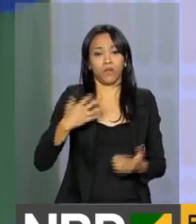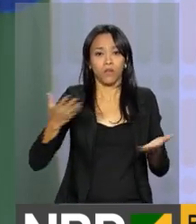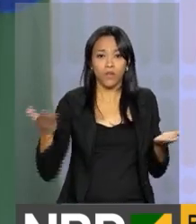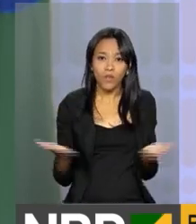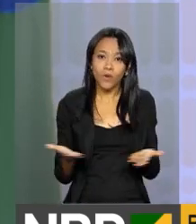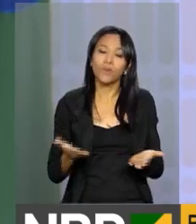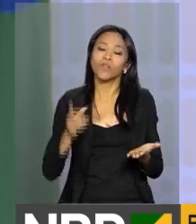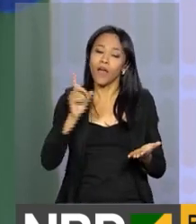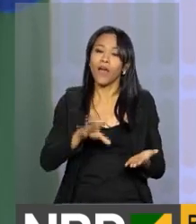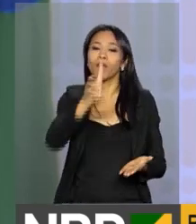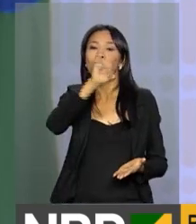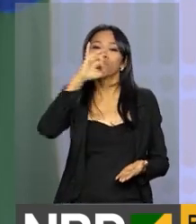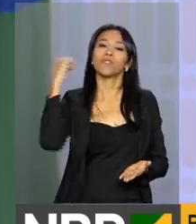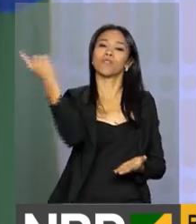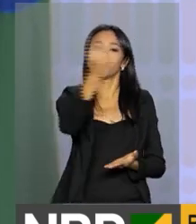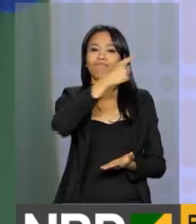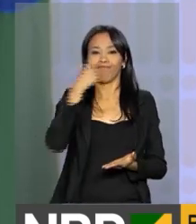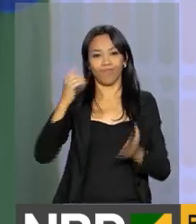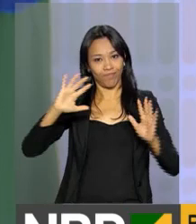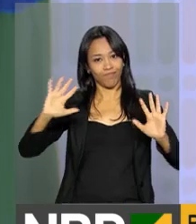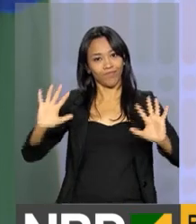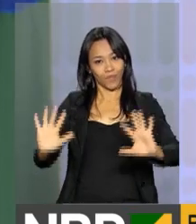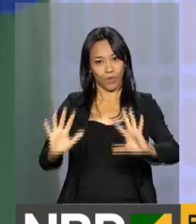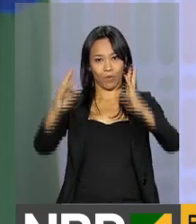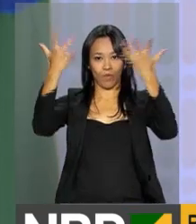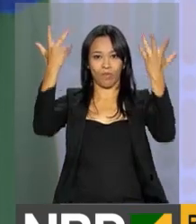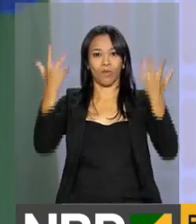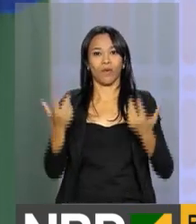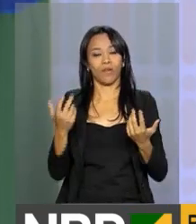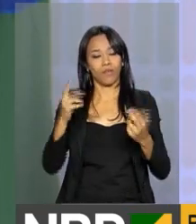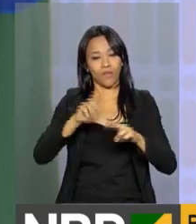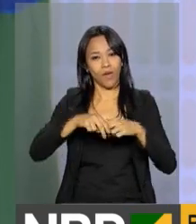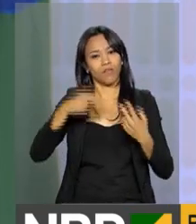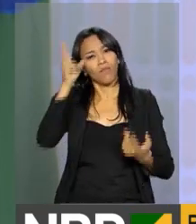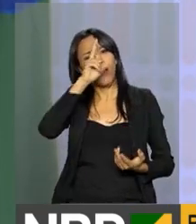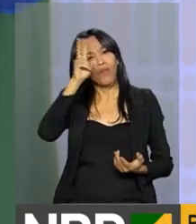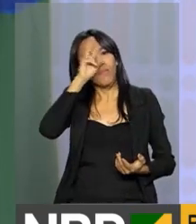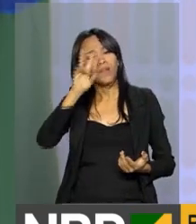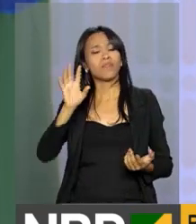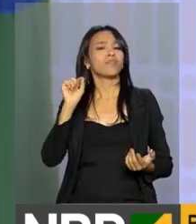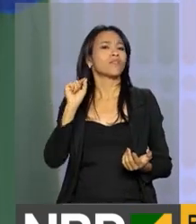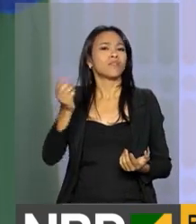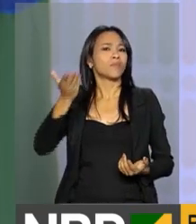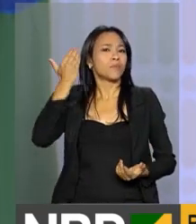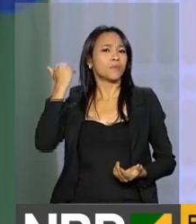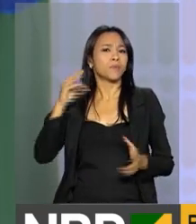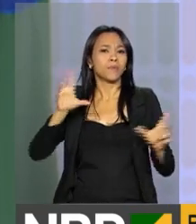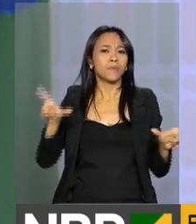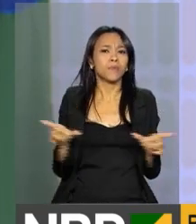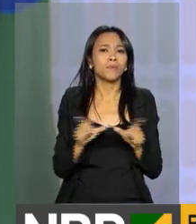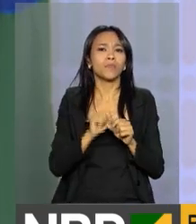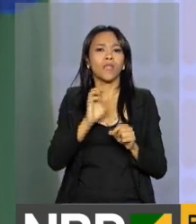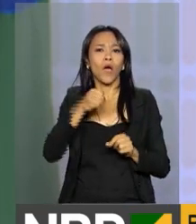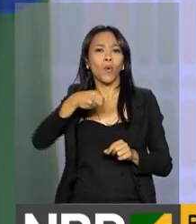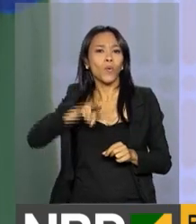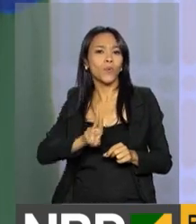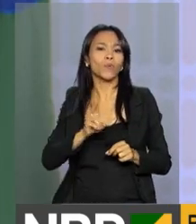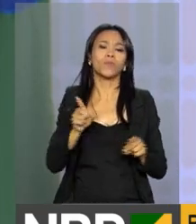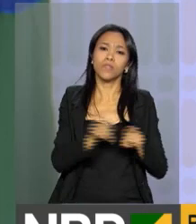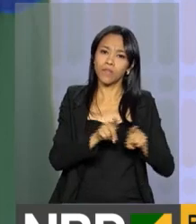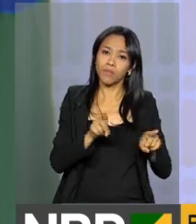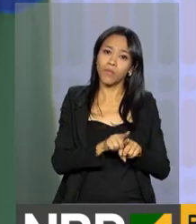se comemora muito adequadamente em face de uma lembrança da Organização das Nações Unidas e da nossa